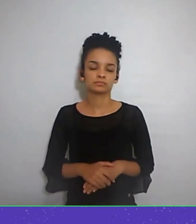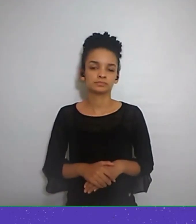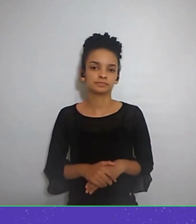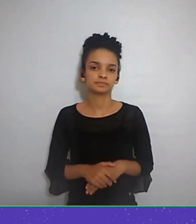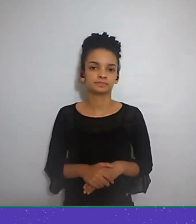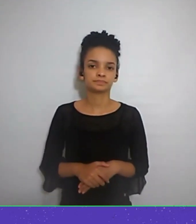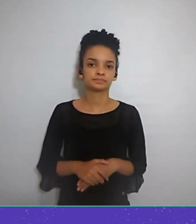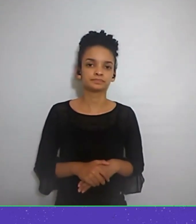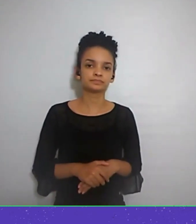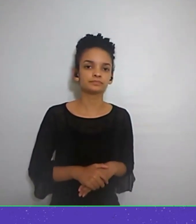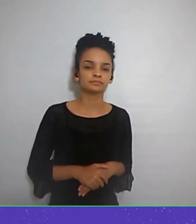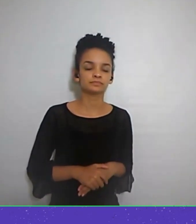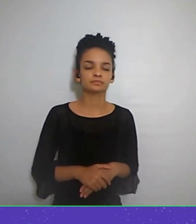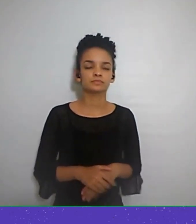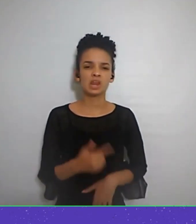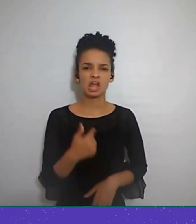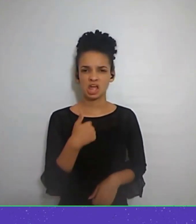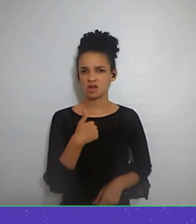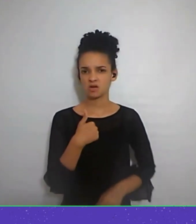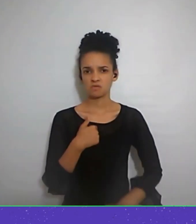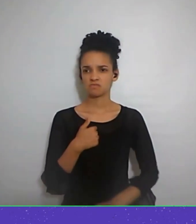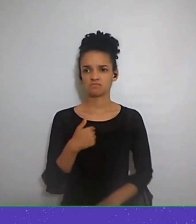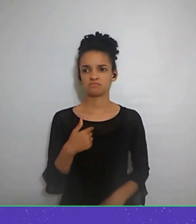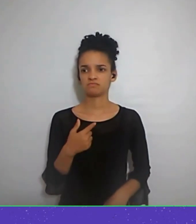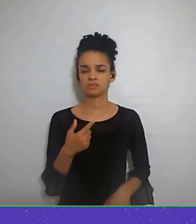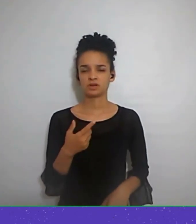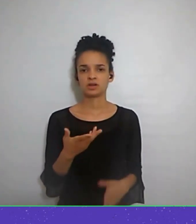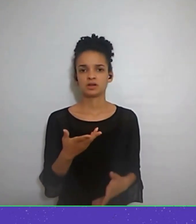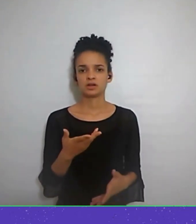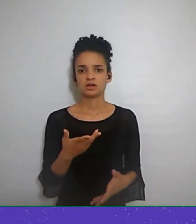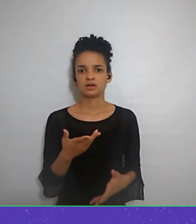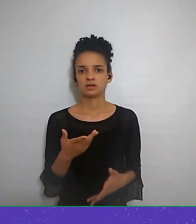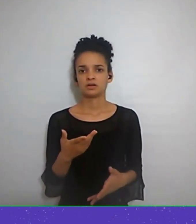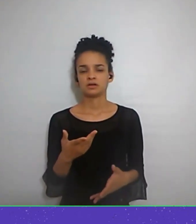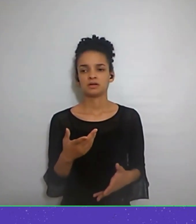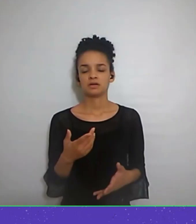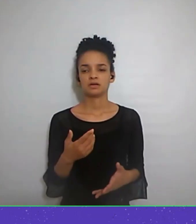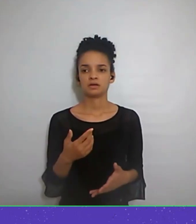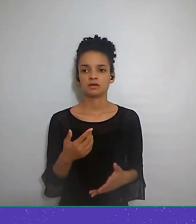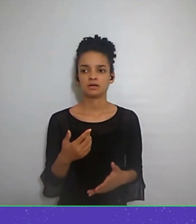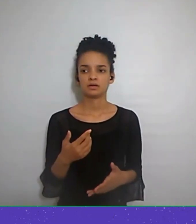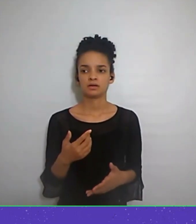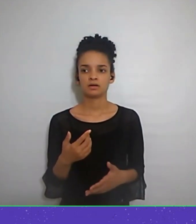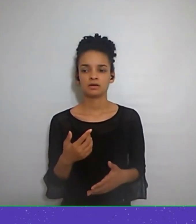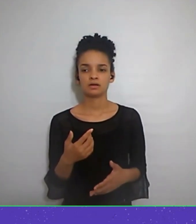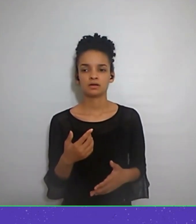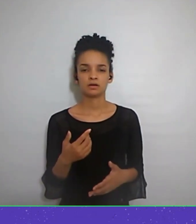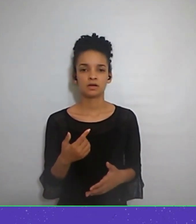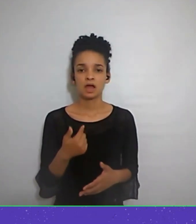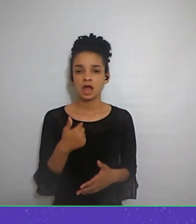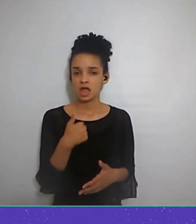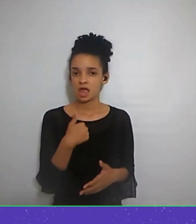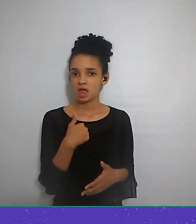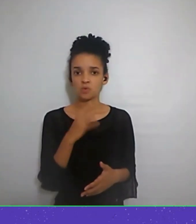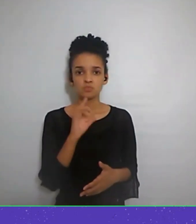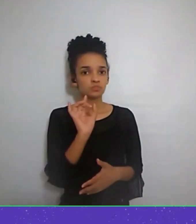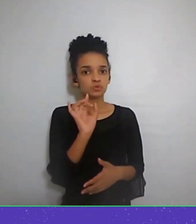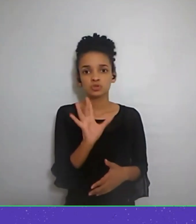Eu não estou sendo modesto, dizendo eu sou um soldado, eu sou apenas um soldado. Irmãos, de fato,